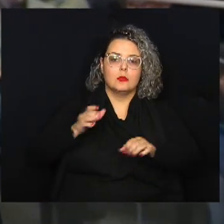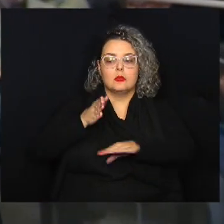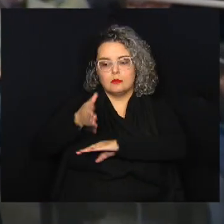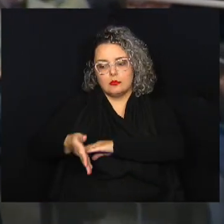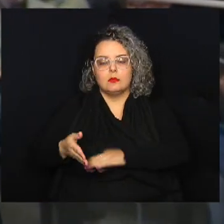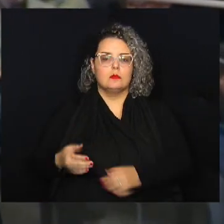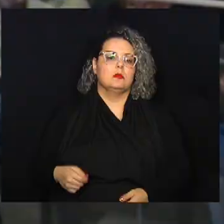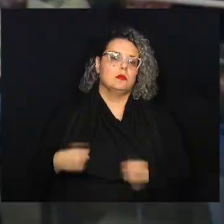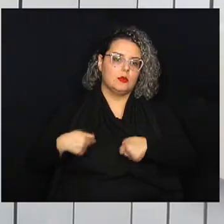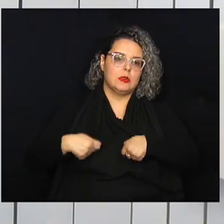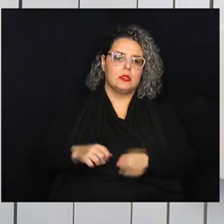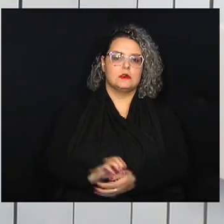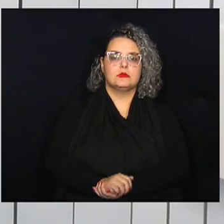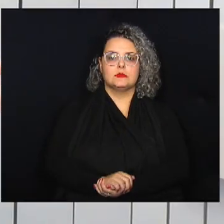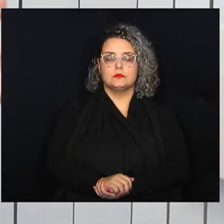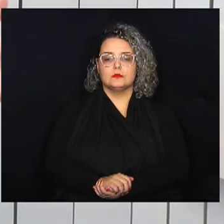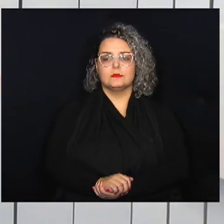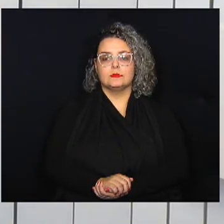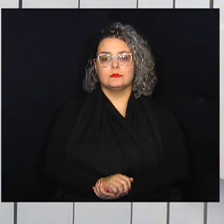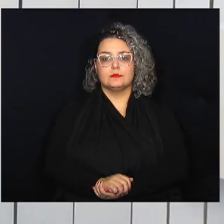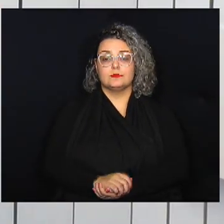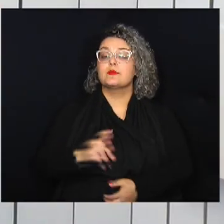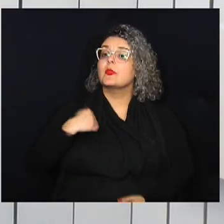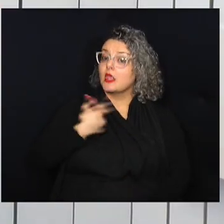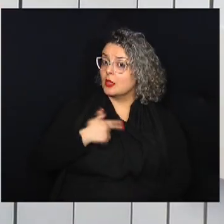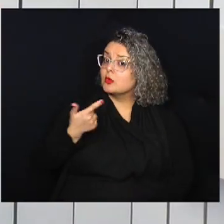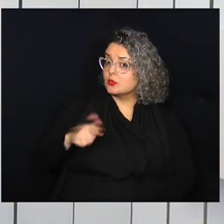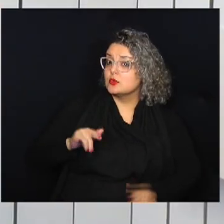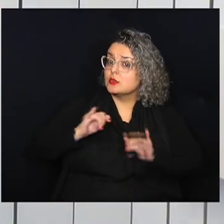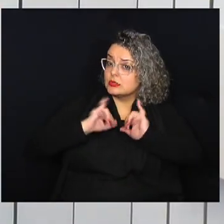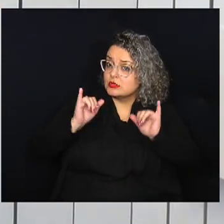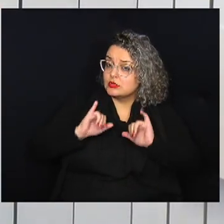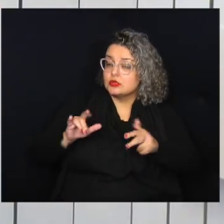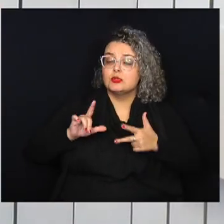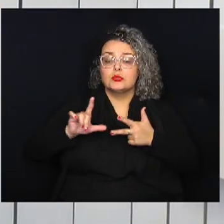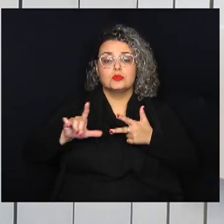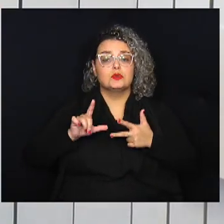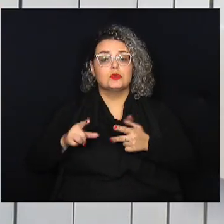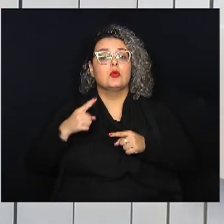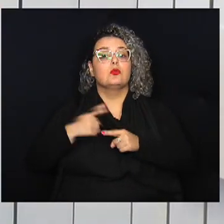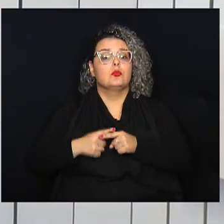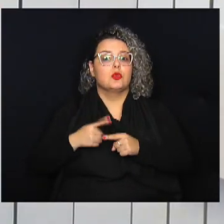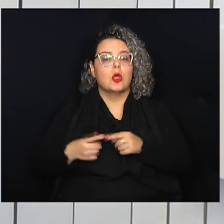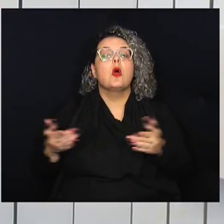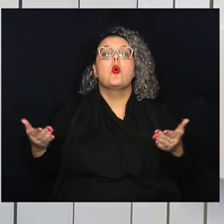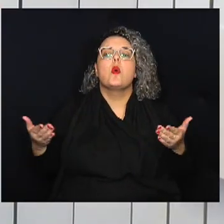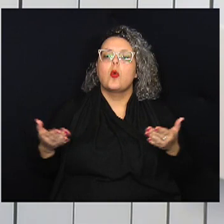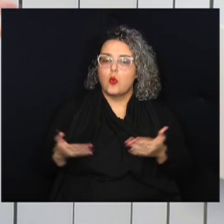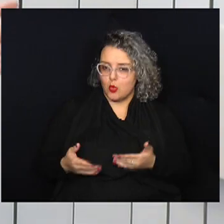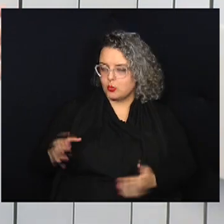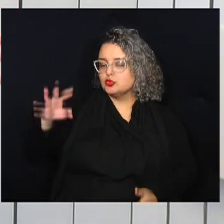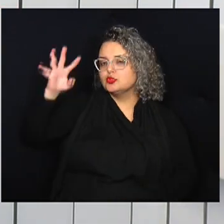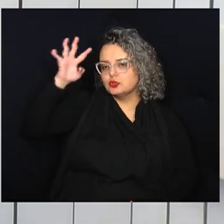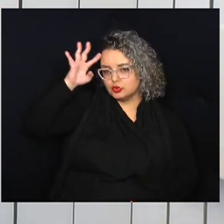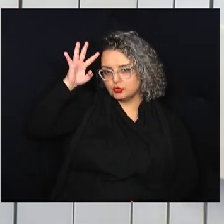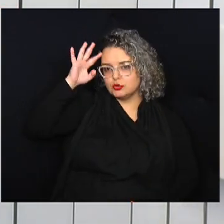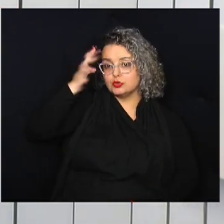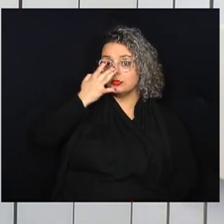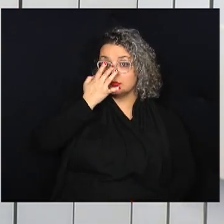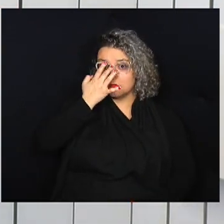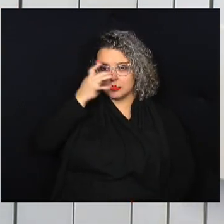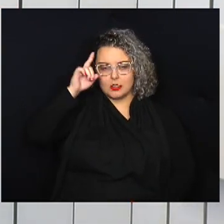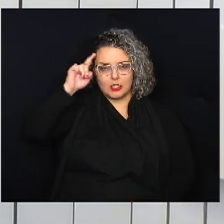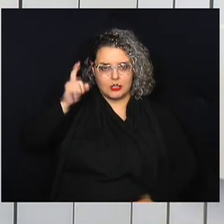eventos. E a gente segue com as notícias do Legislativo, porque hoje é quarta-feira, portanto é dia